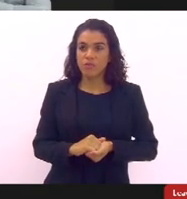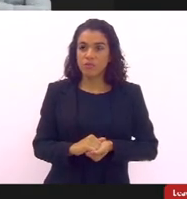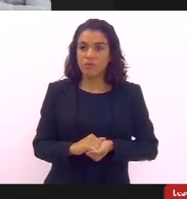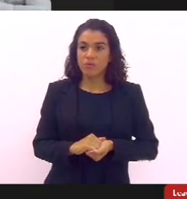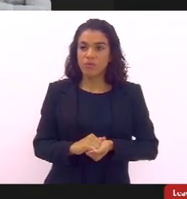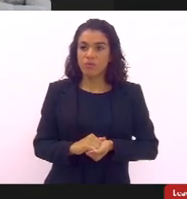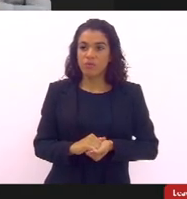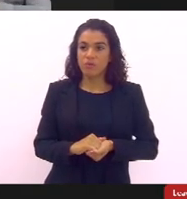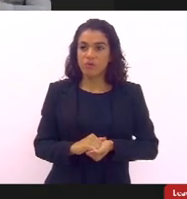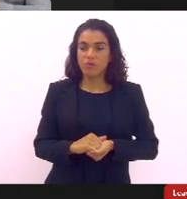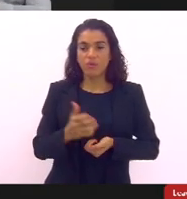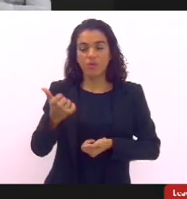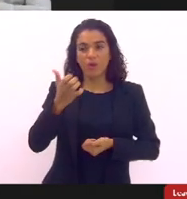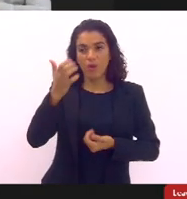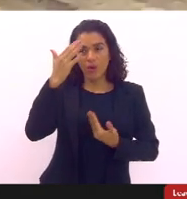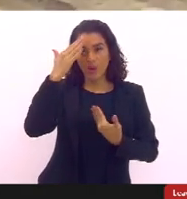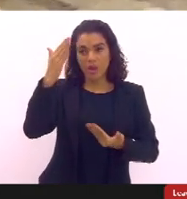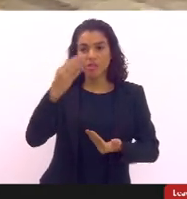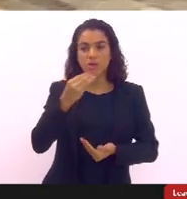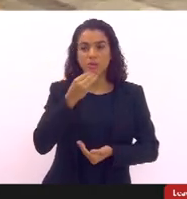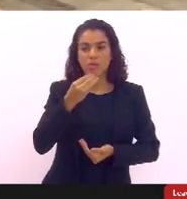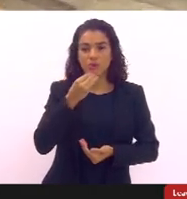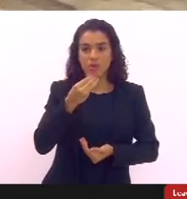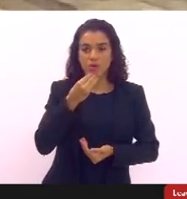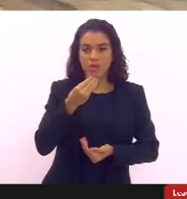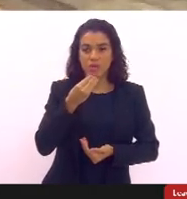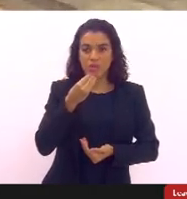Eu quero agradecer a oportunidade de estar presente